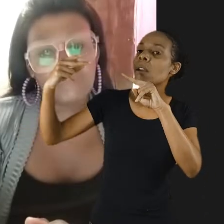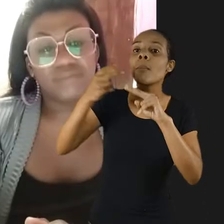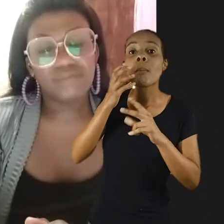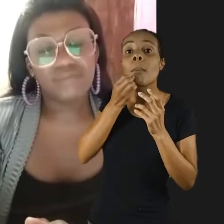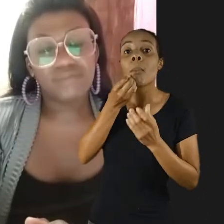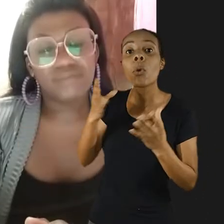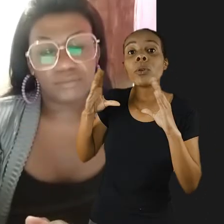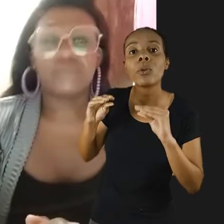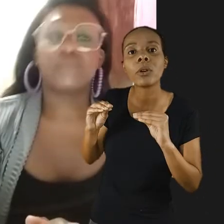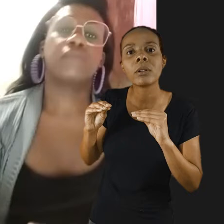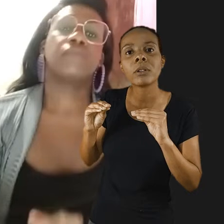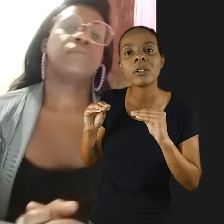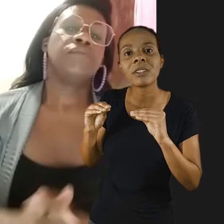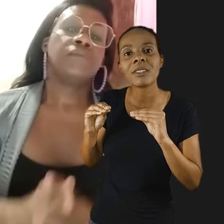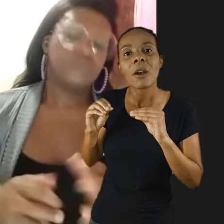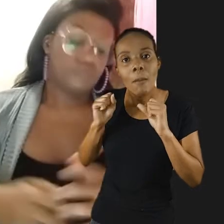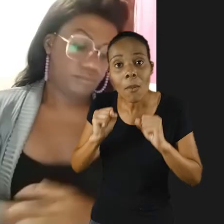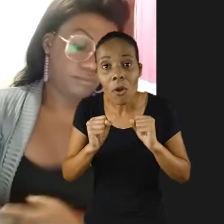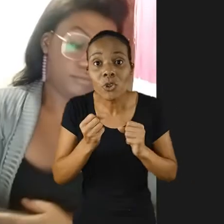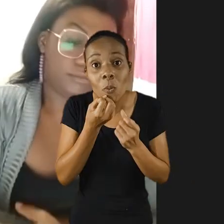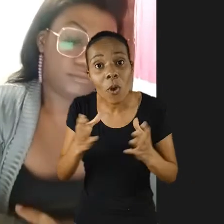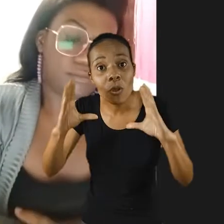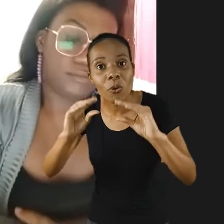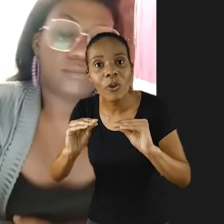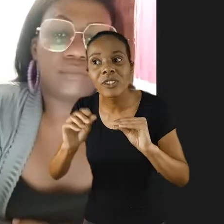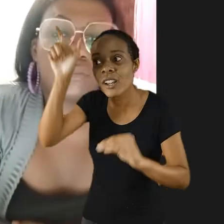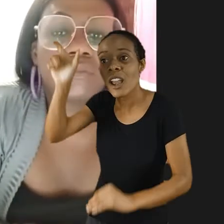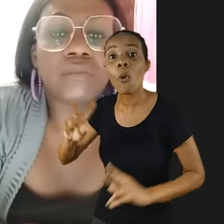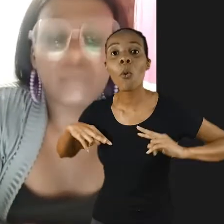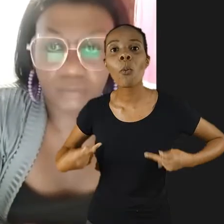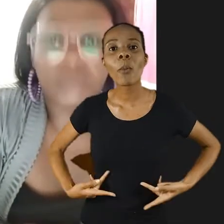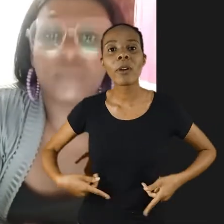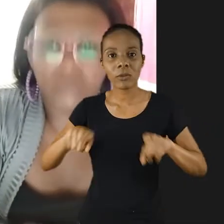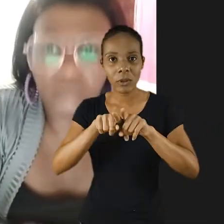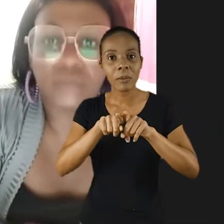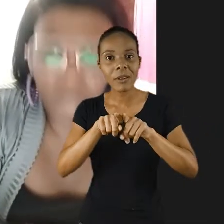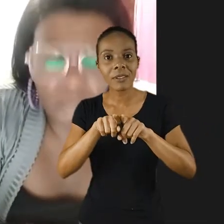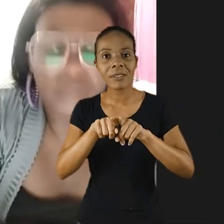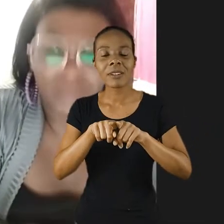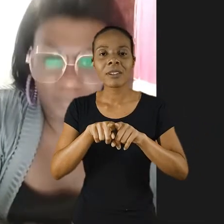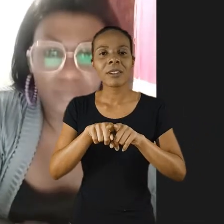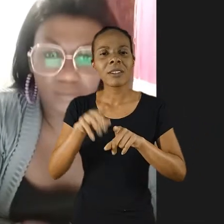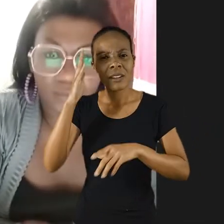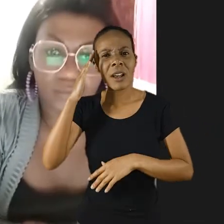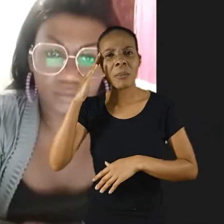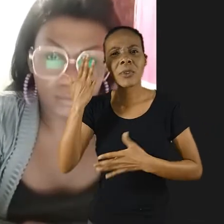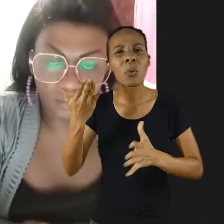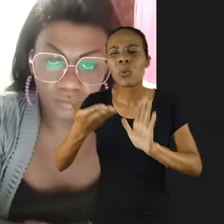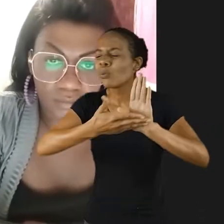você pode me dar uma boa noite, viu? Você é gente, você é humano também. Tiraram